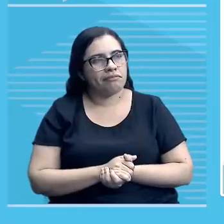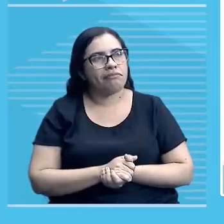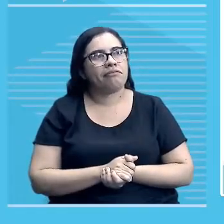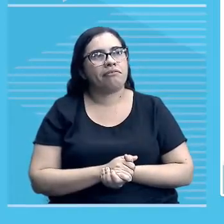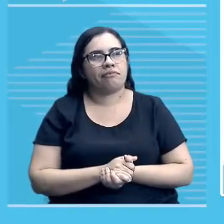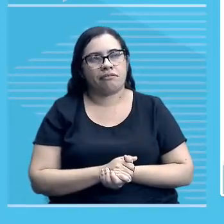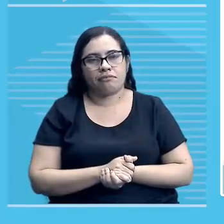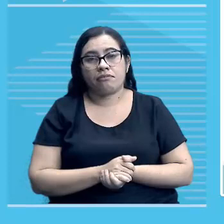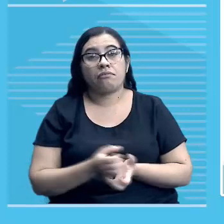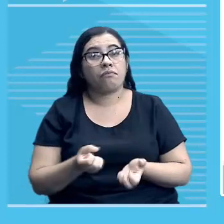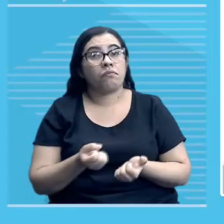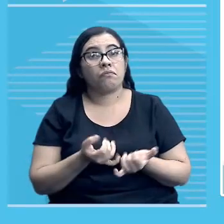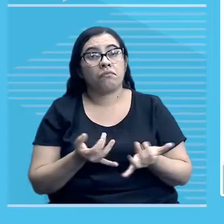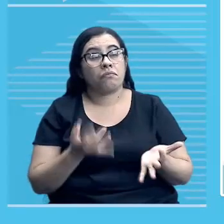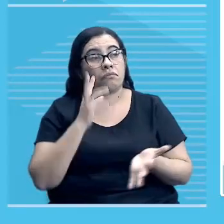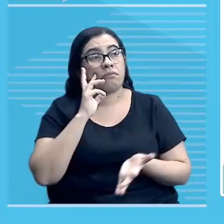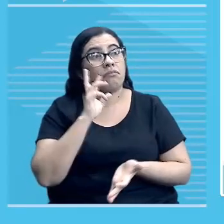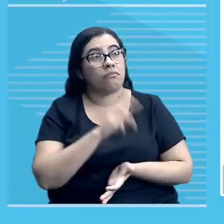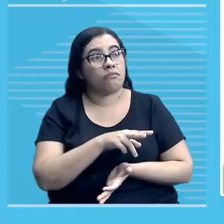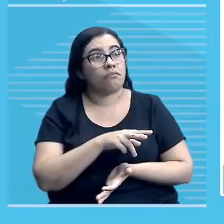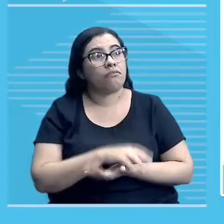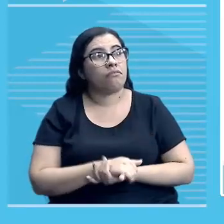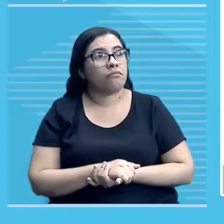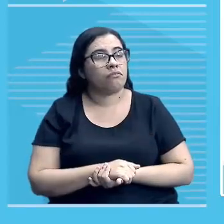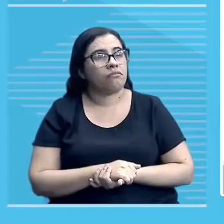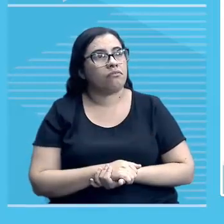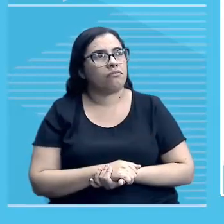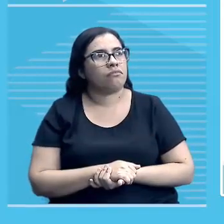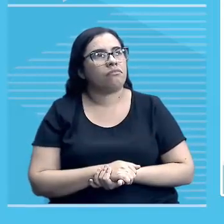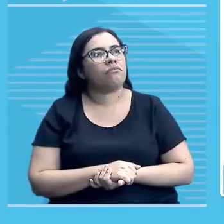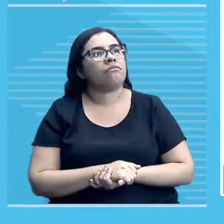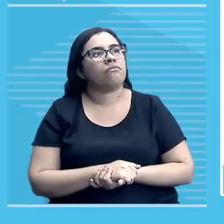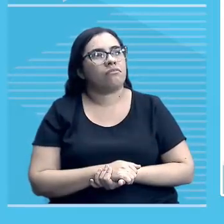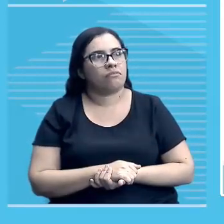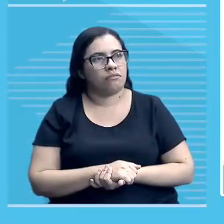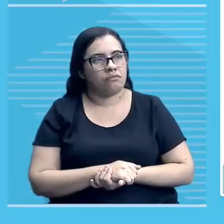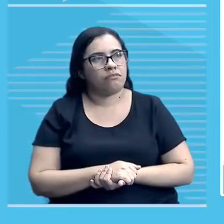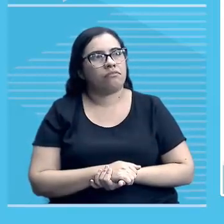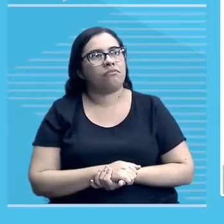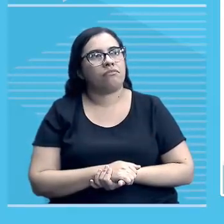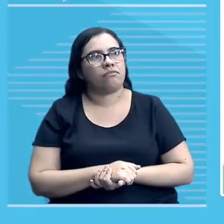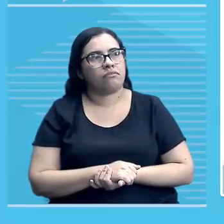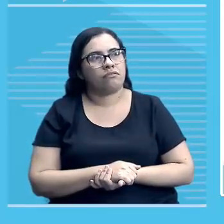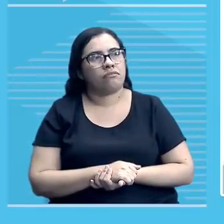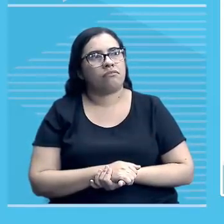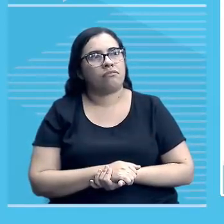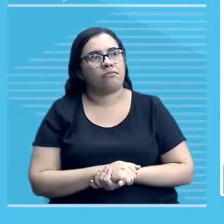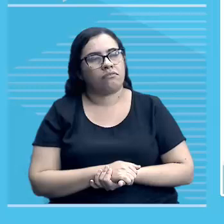O delta é igual a 64